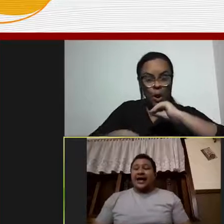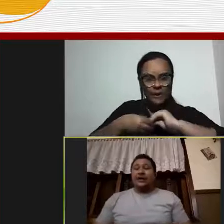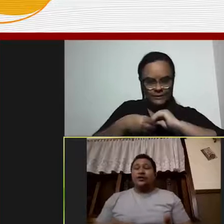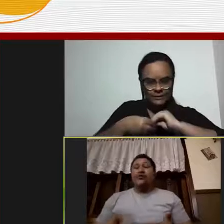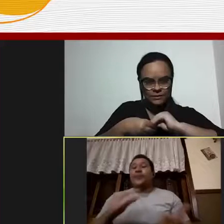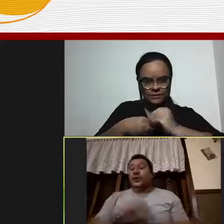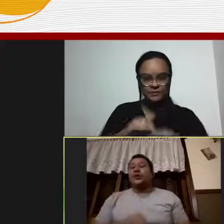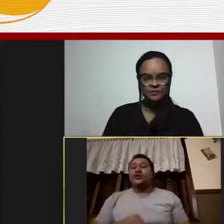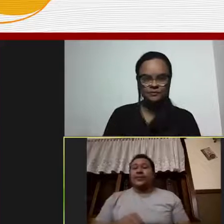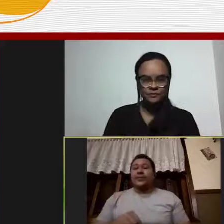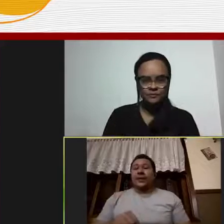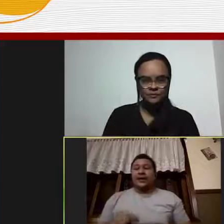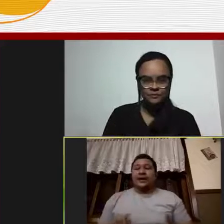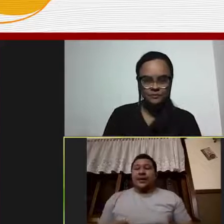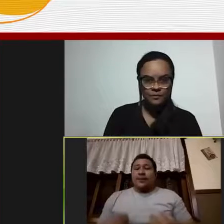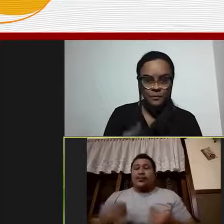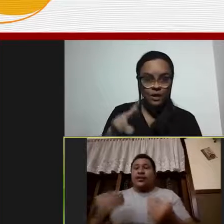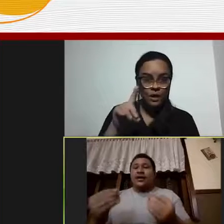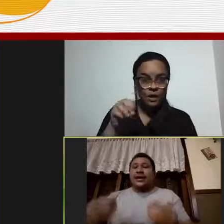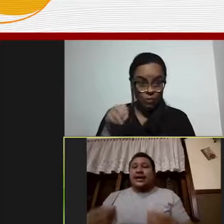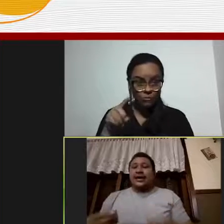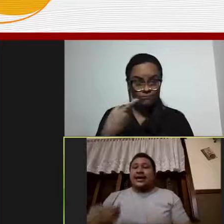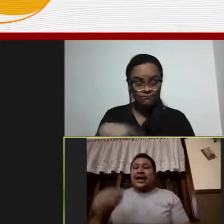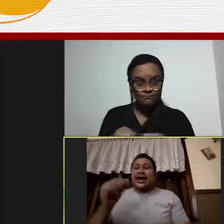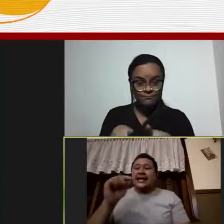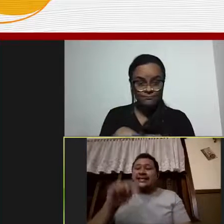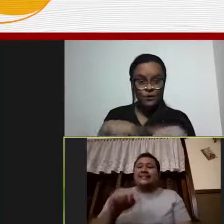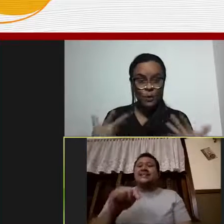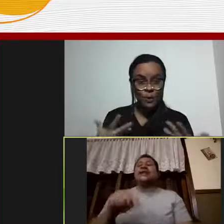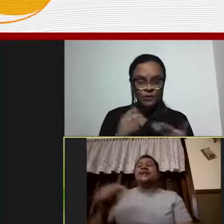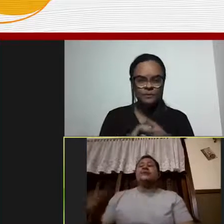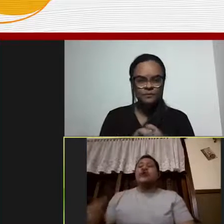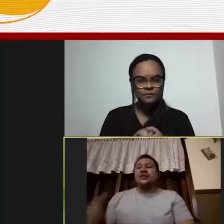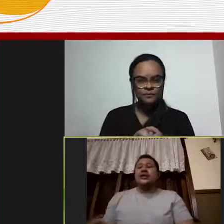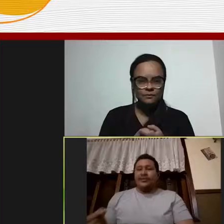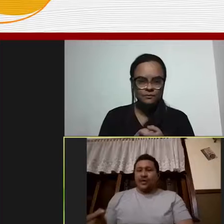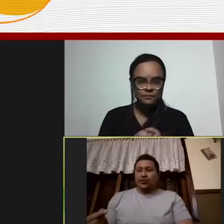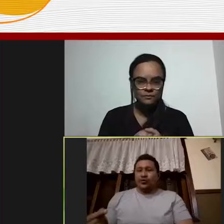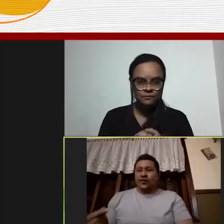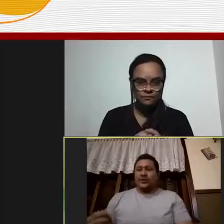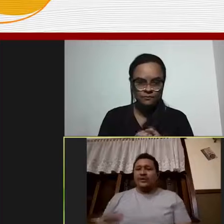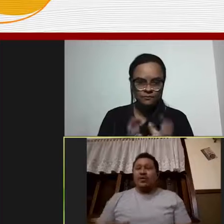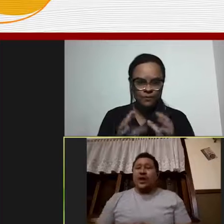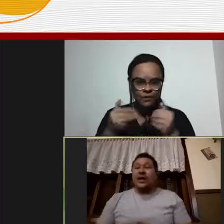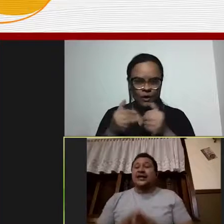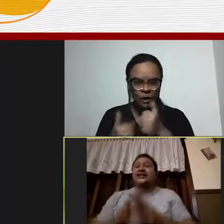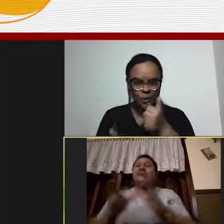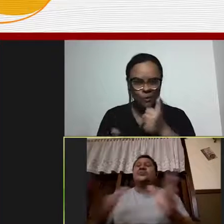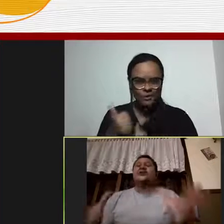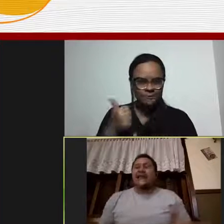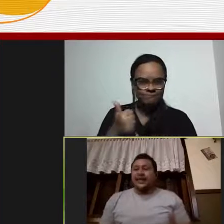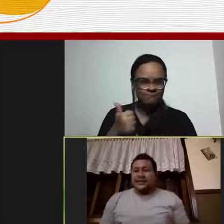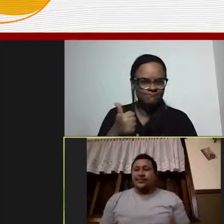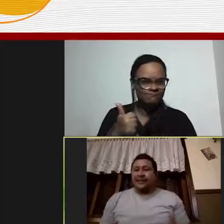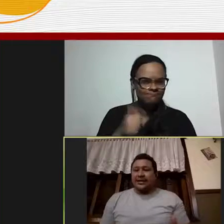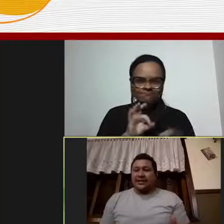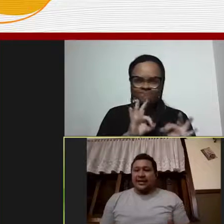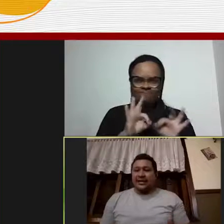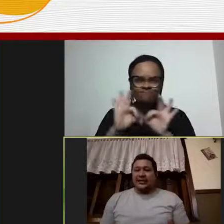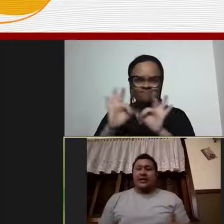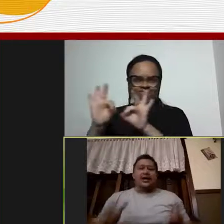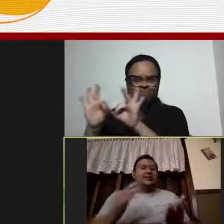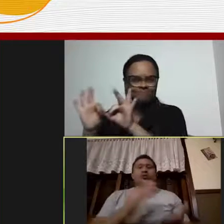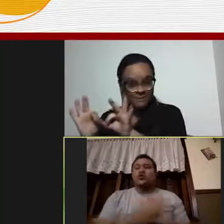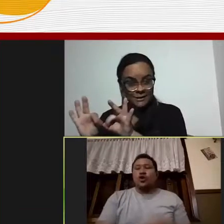minha fala, e o Pedrão também, porque essa cerimônia de abertura passou uma grande mensagem para